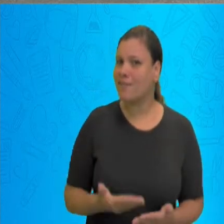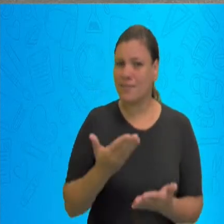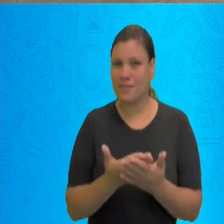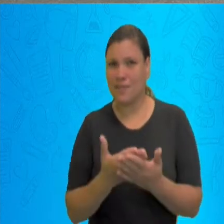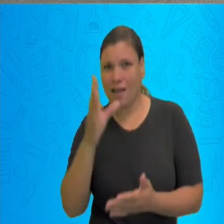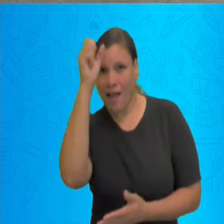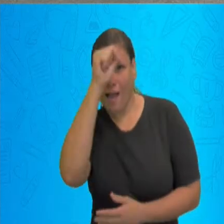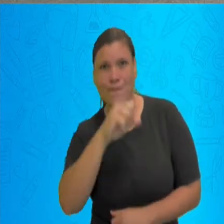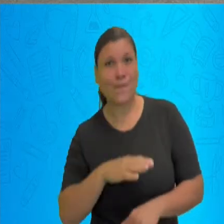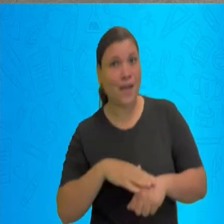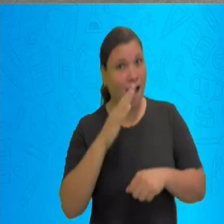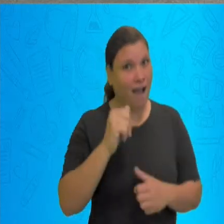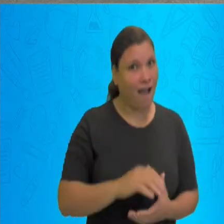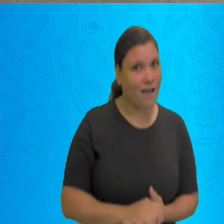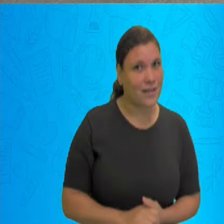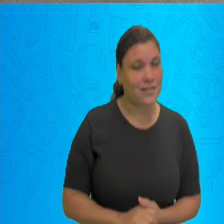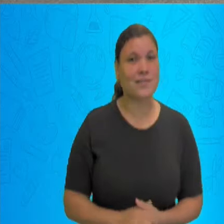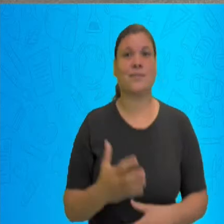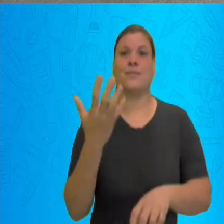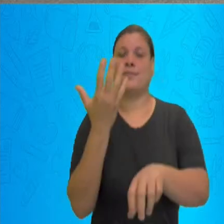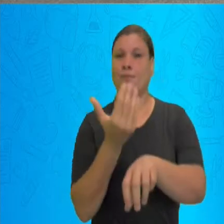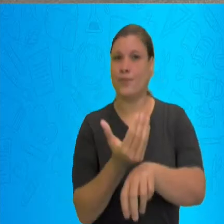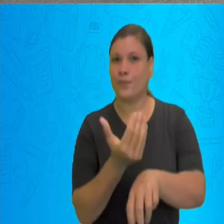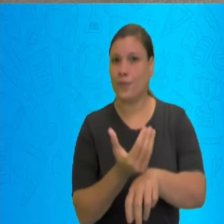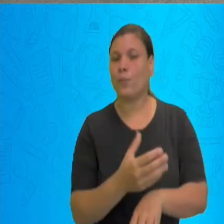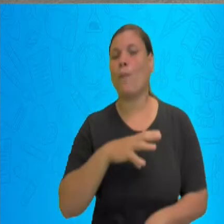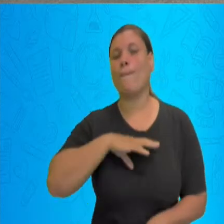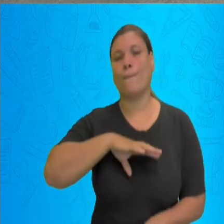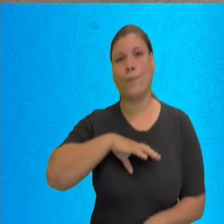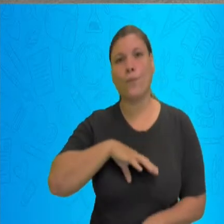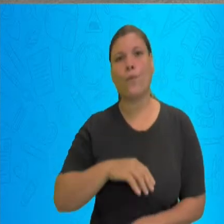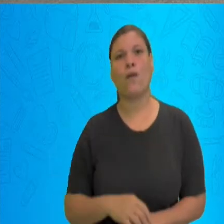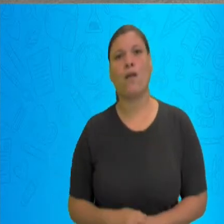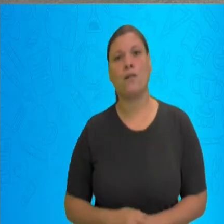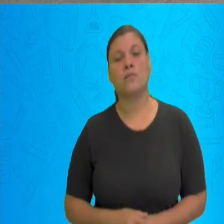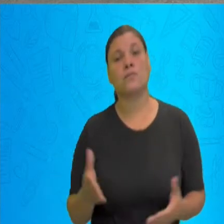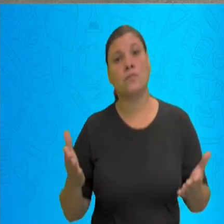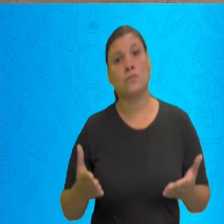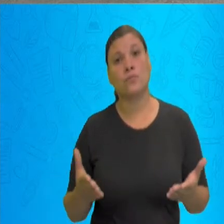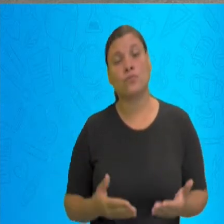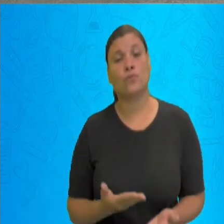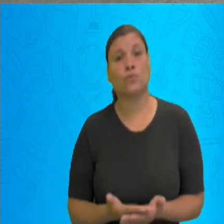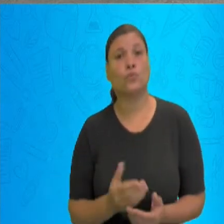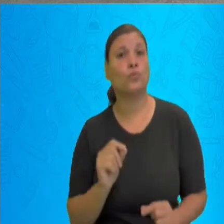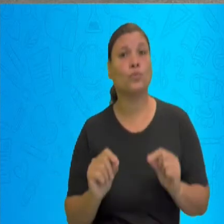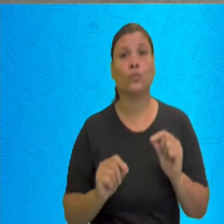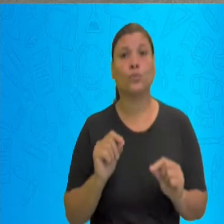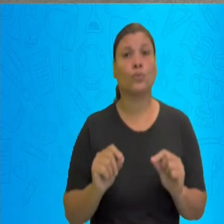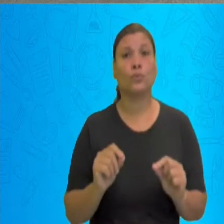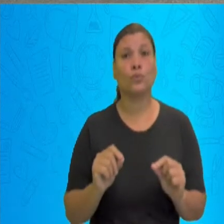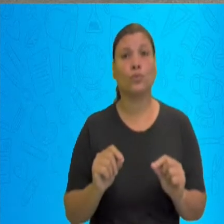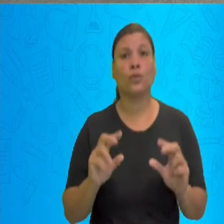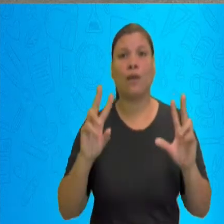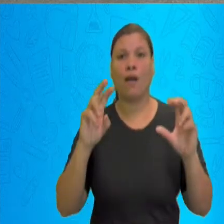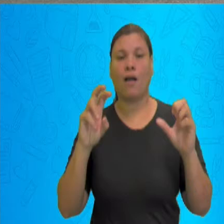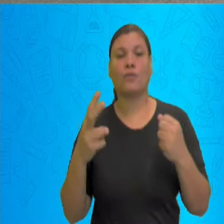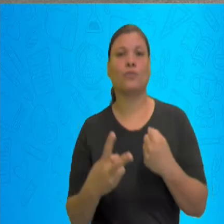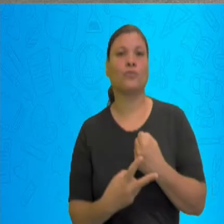Juliana. Estudaremos o conteúdo de língua portuguesa verbo. Parte 2, verbos no